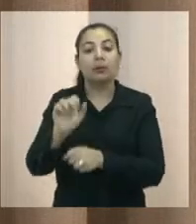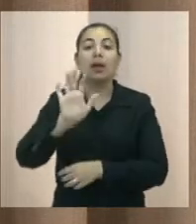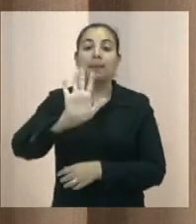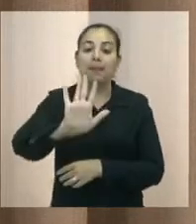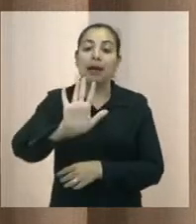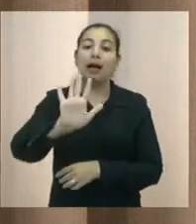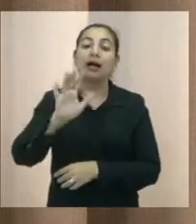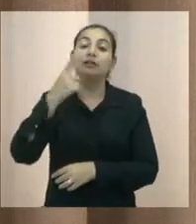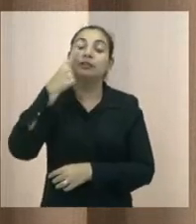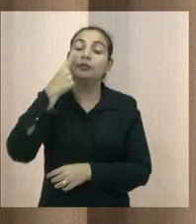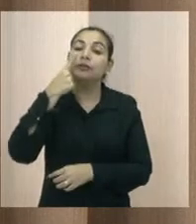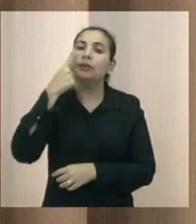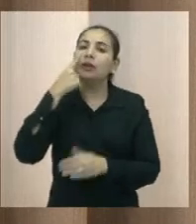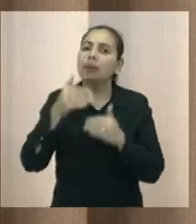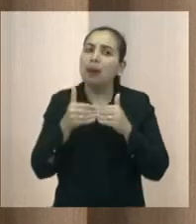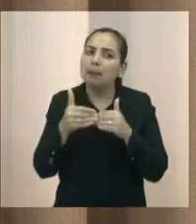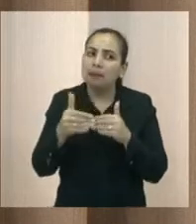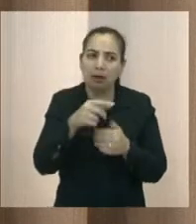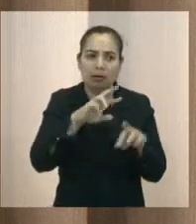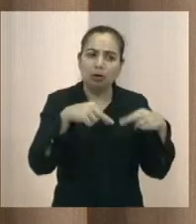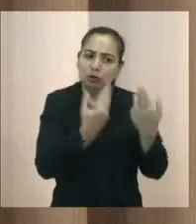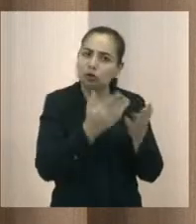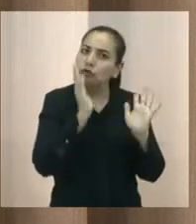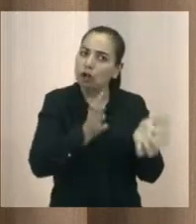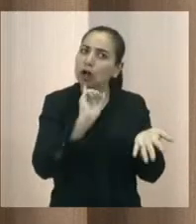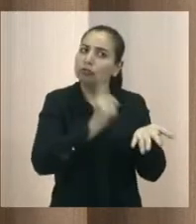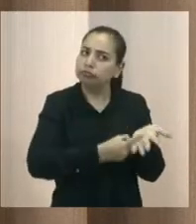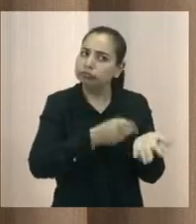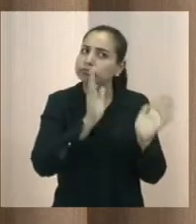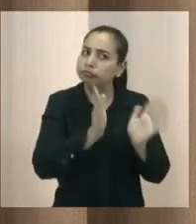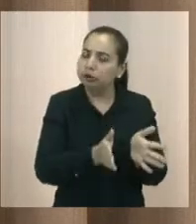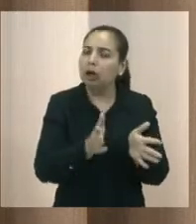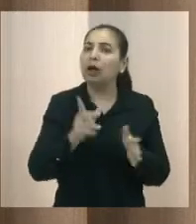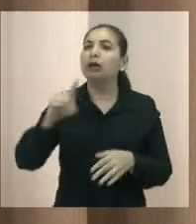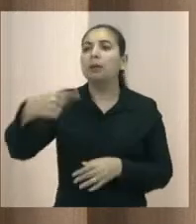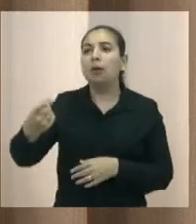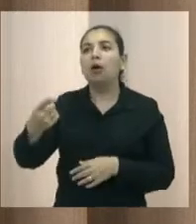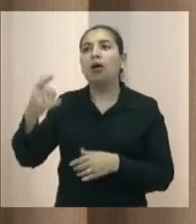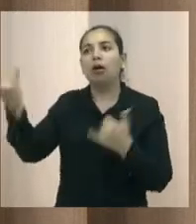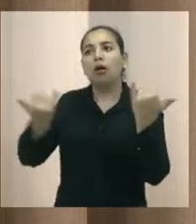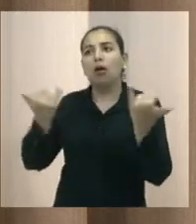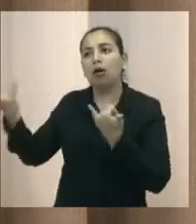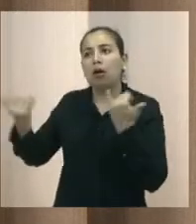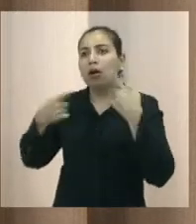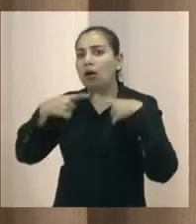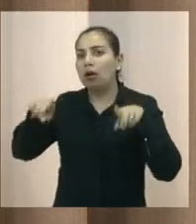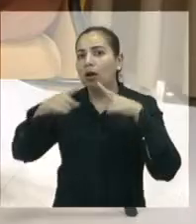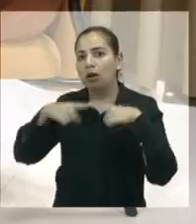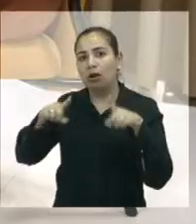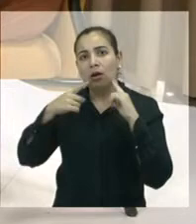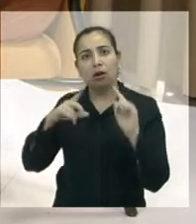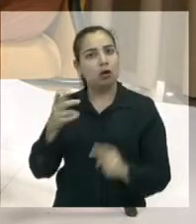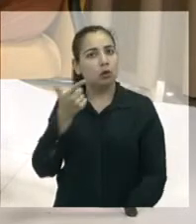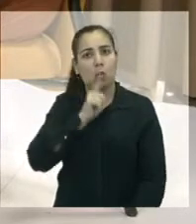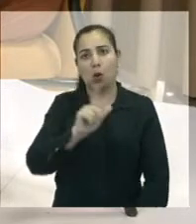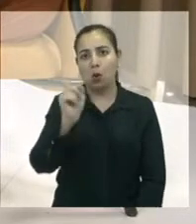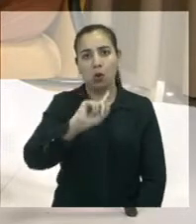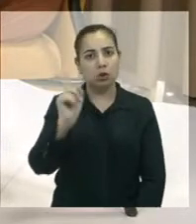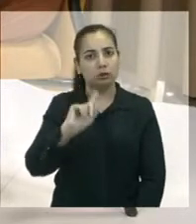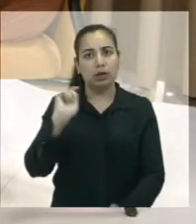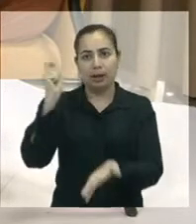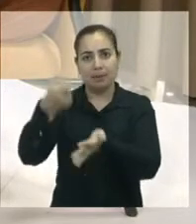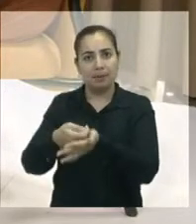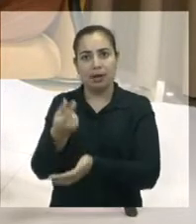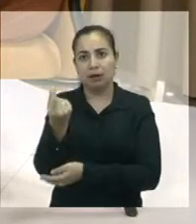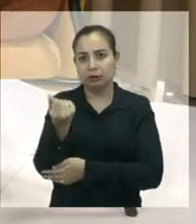Sindônibus descumprindo isso. A gente continua recebendo reclamação nas nossas redes da população que não consegue. Foi tão rápida pagar. A mudança e por que está sendo